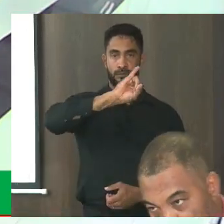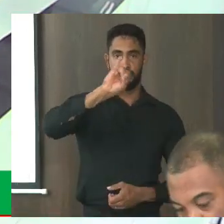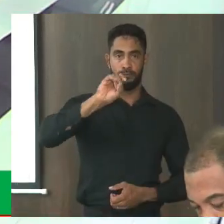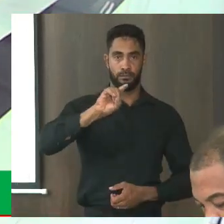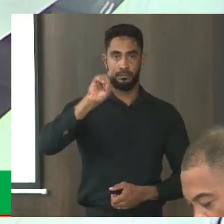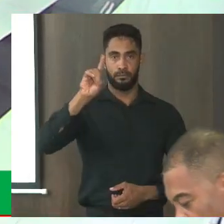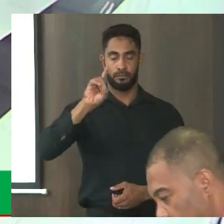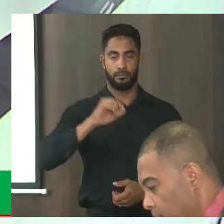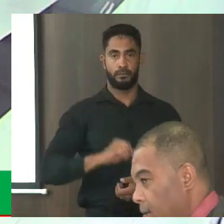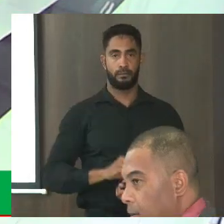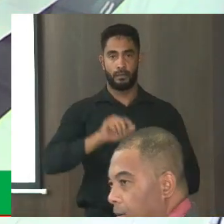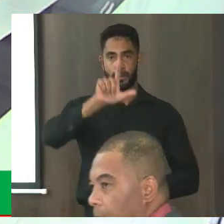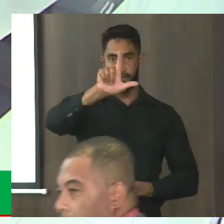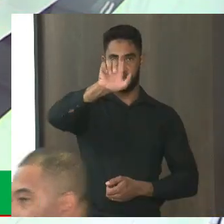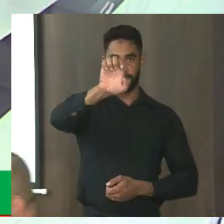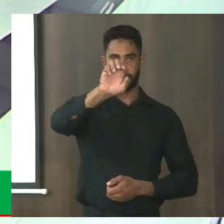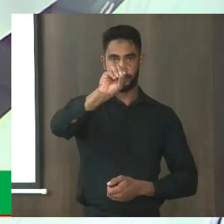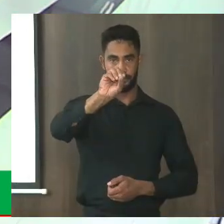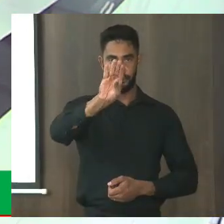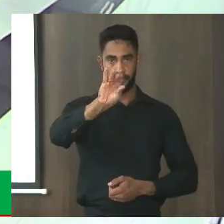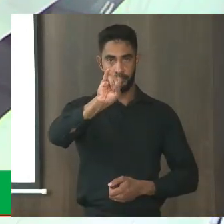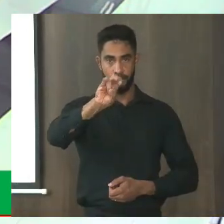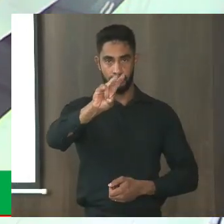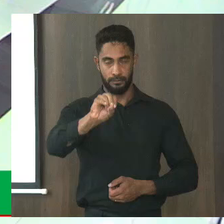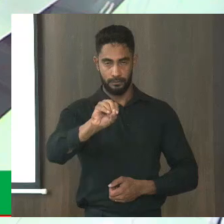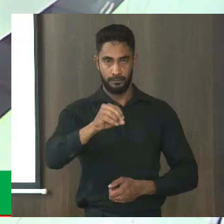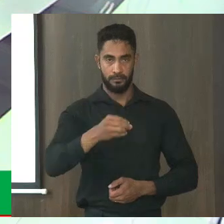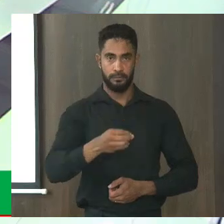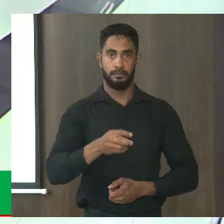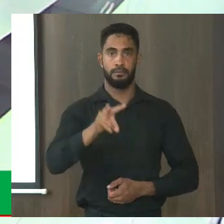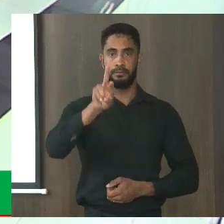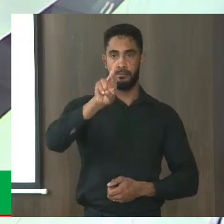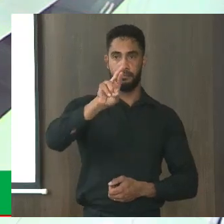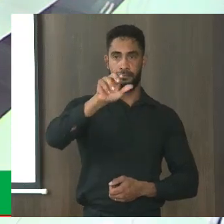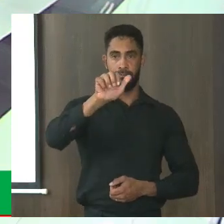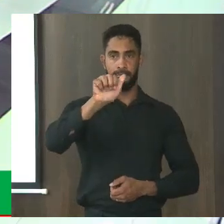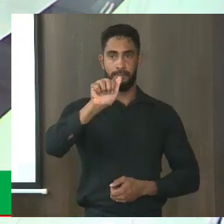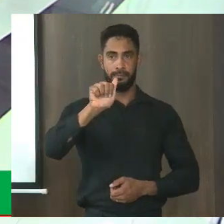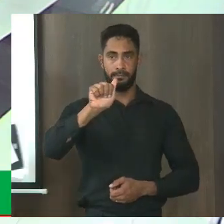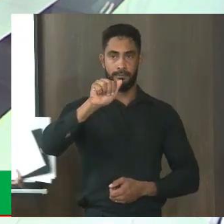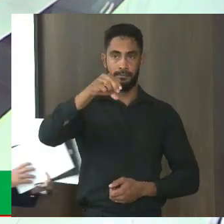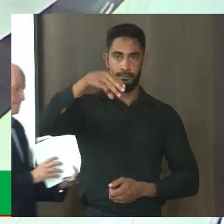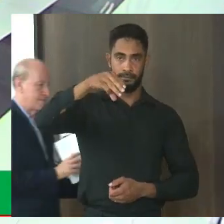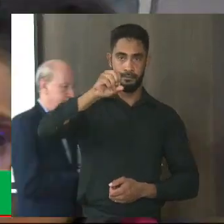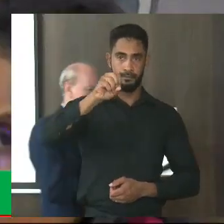Mendes, Leobino Antunes de Bem e Ramon Alexandre Araújo.